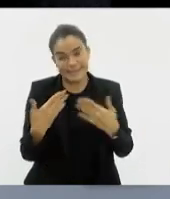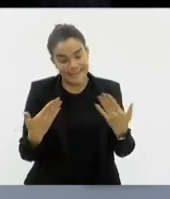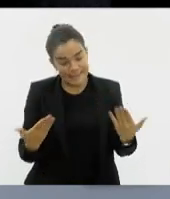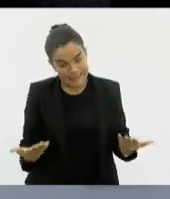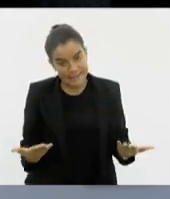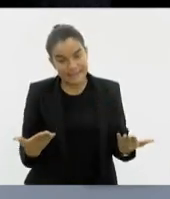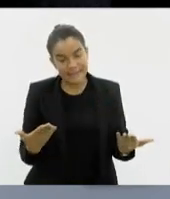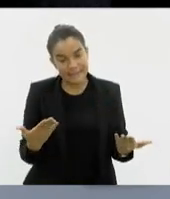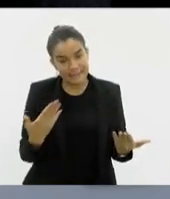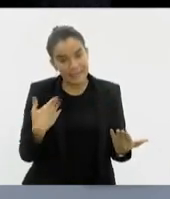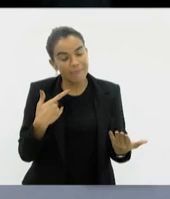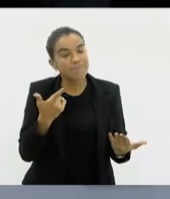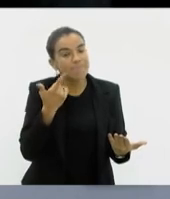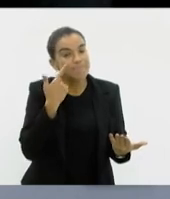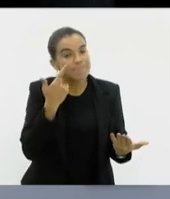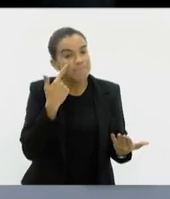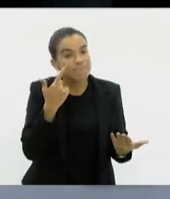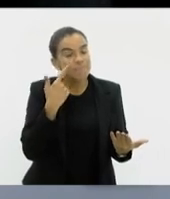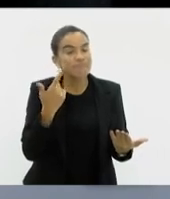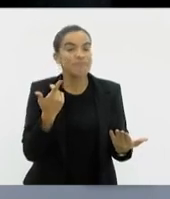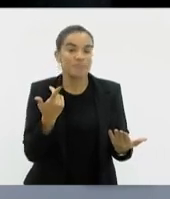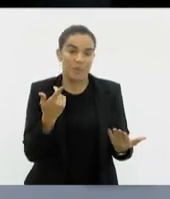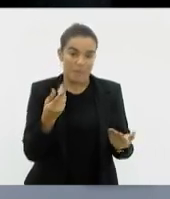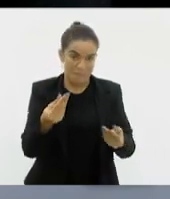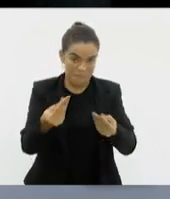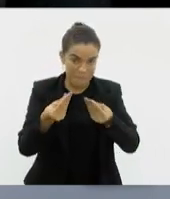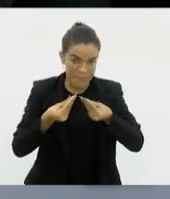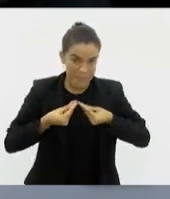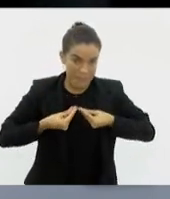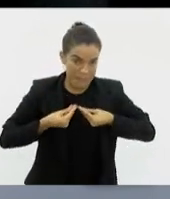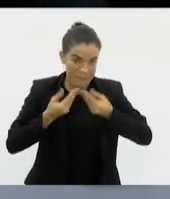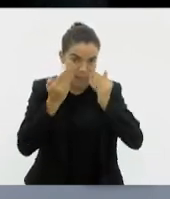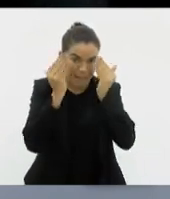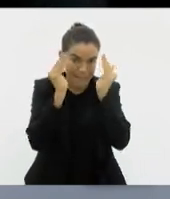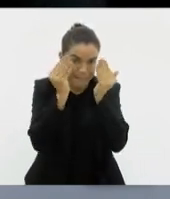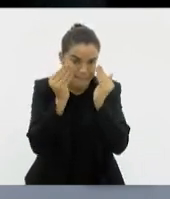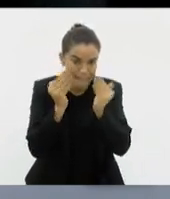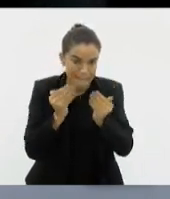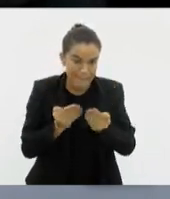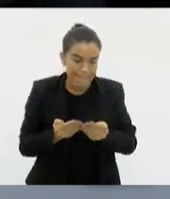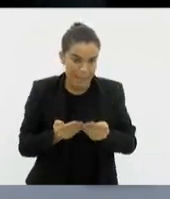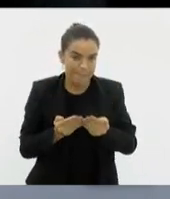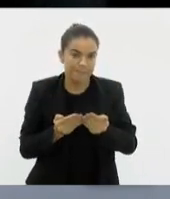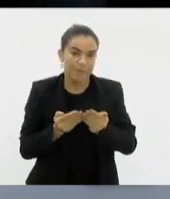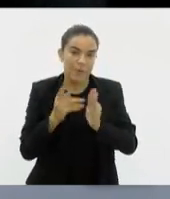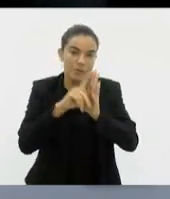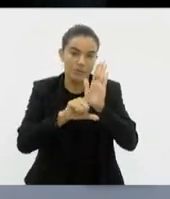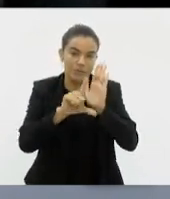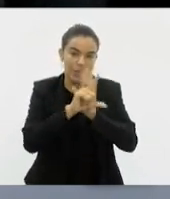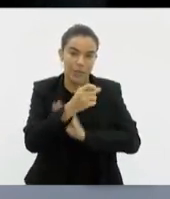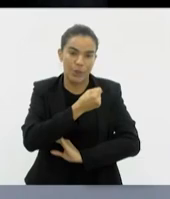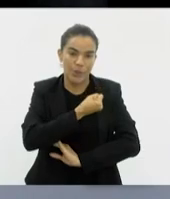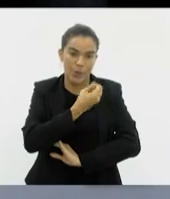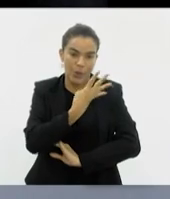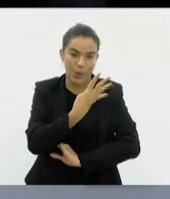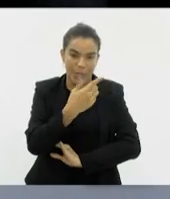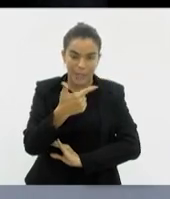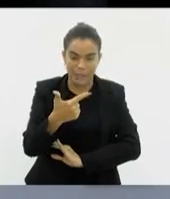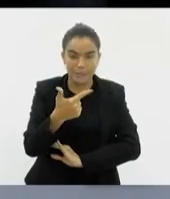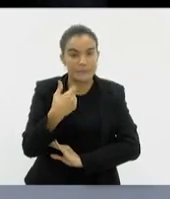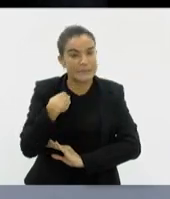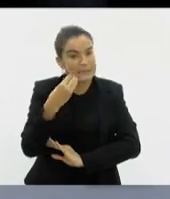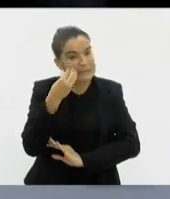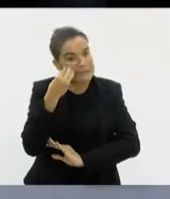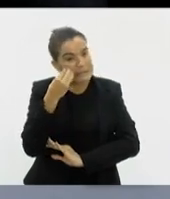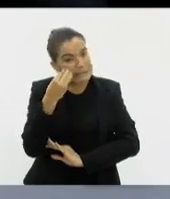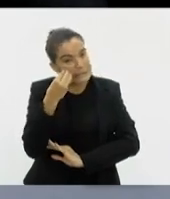ver com Vossa Excelência se o senhor me dava a vista do Perfeito. 42, então, vou, vamos... para mim tentar